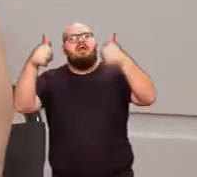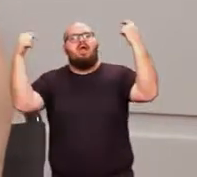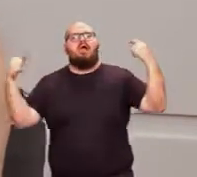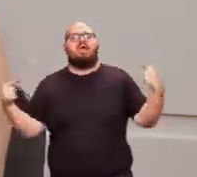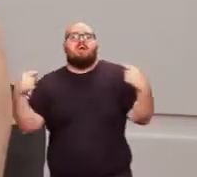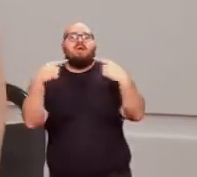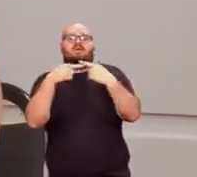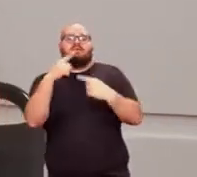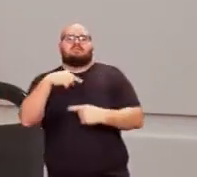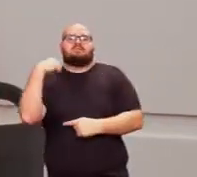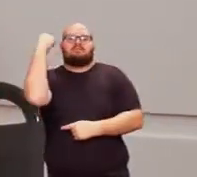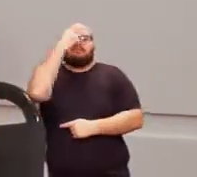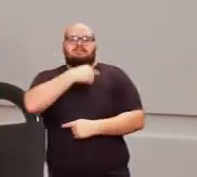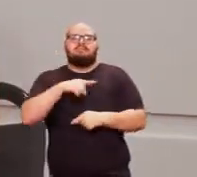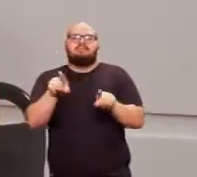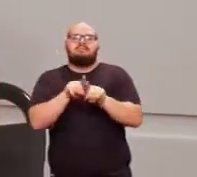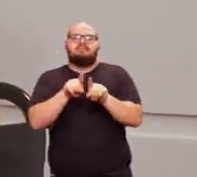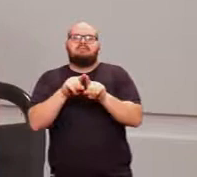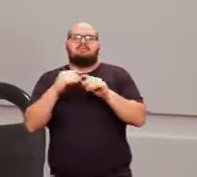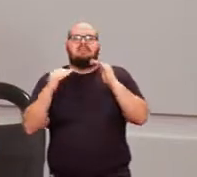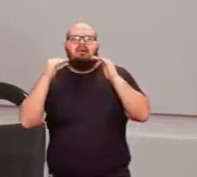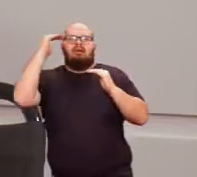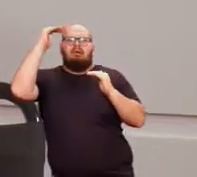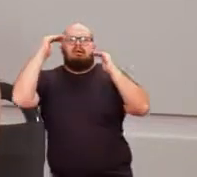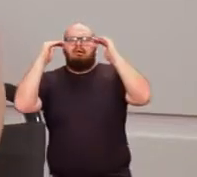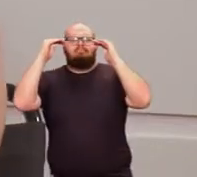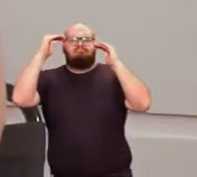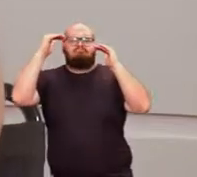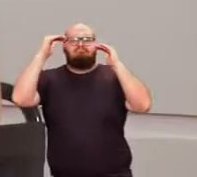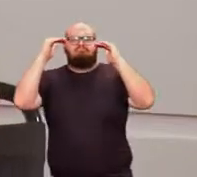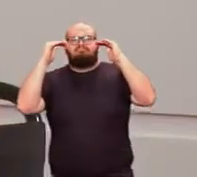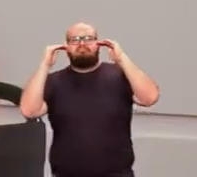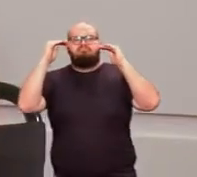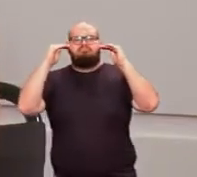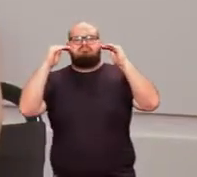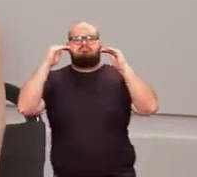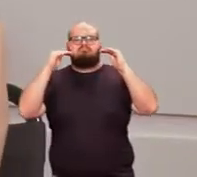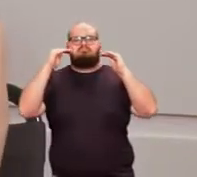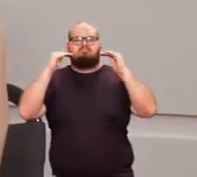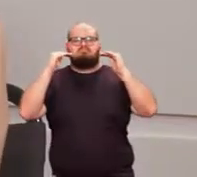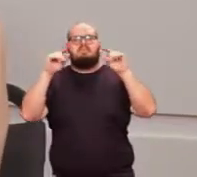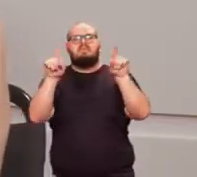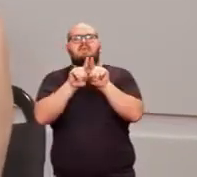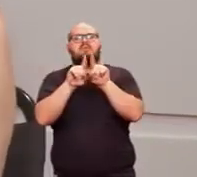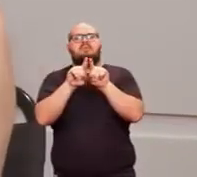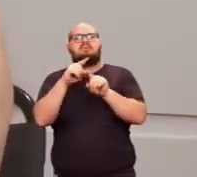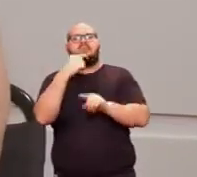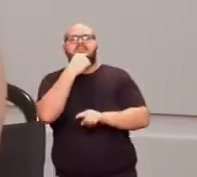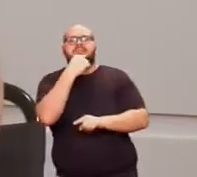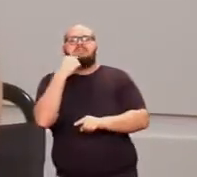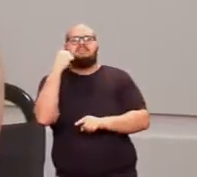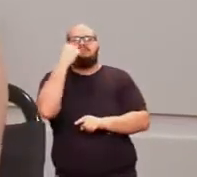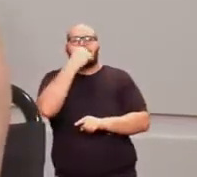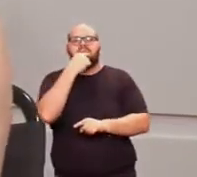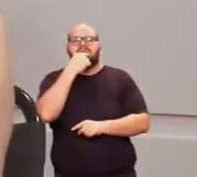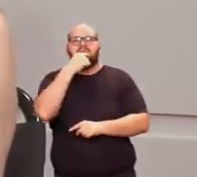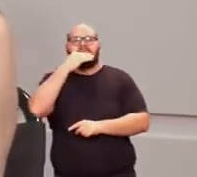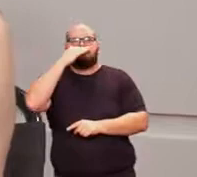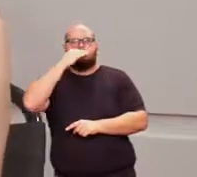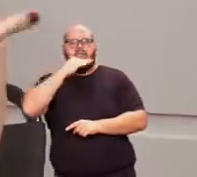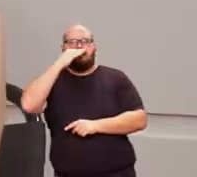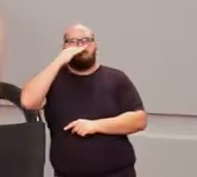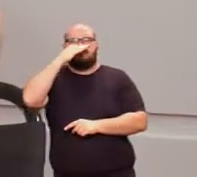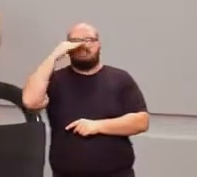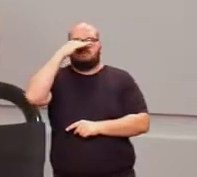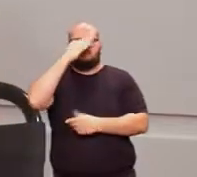a gente consegue buscar uma harmonização para esse paciente e minimizar essas diferenças entre os lados. E não só entre os lados, mas